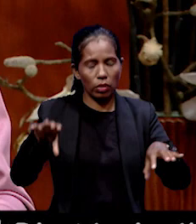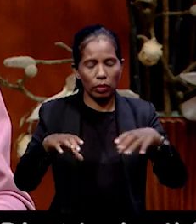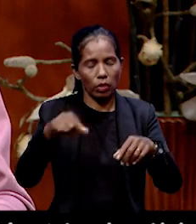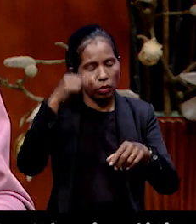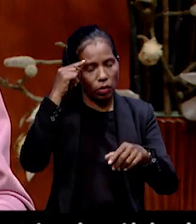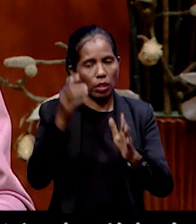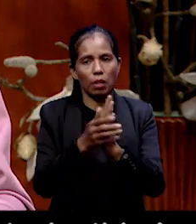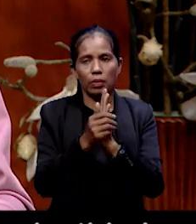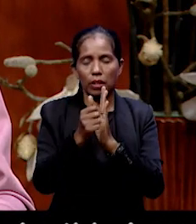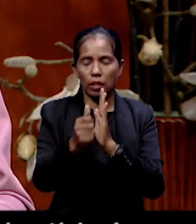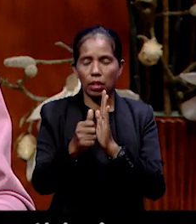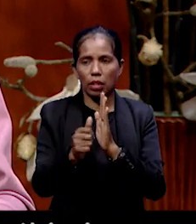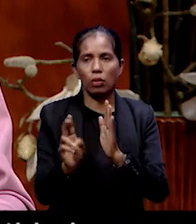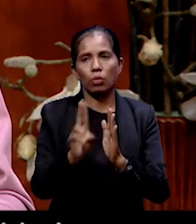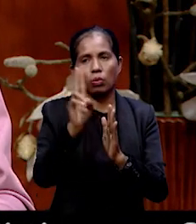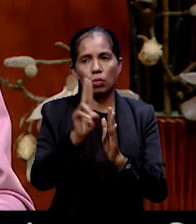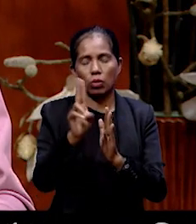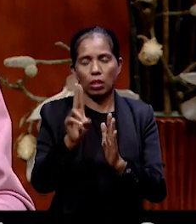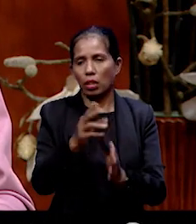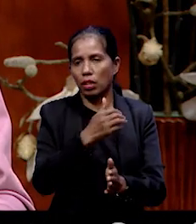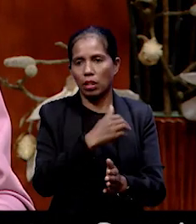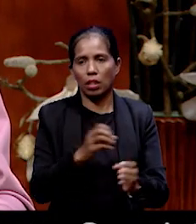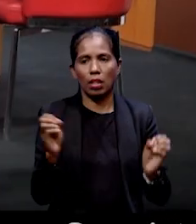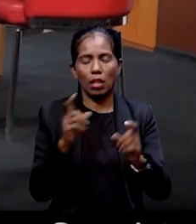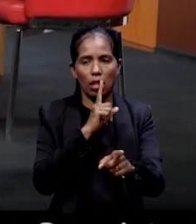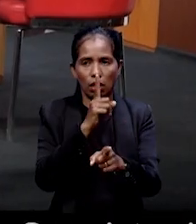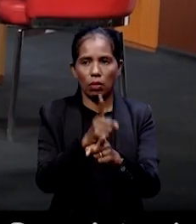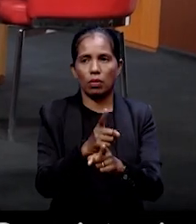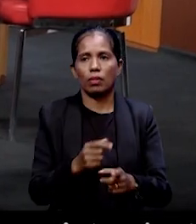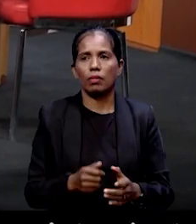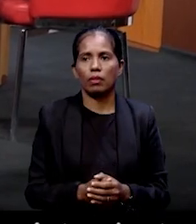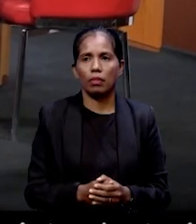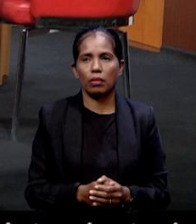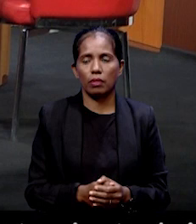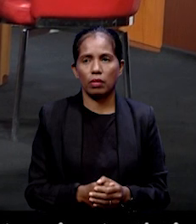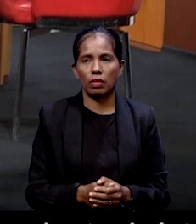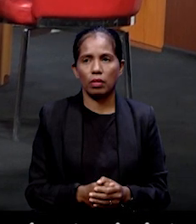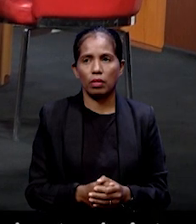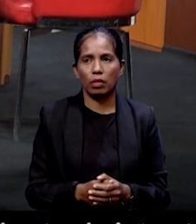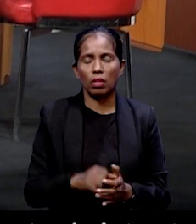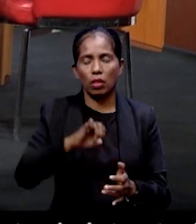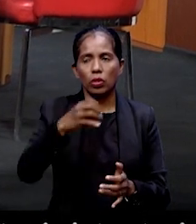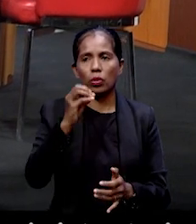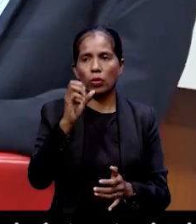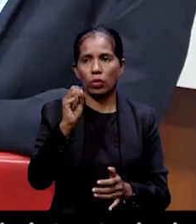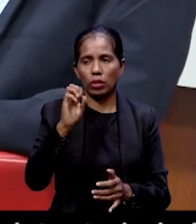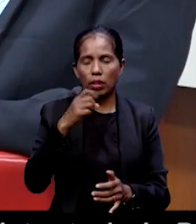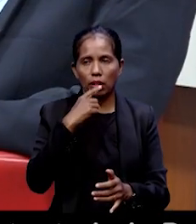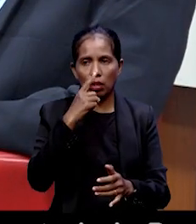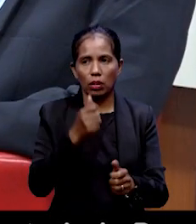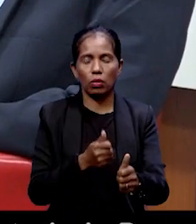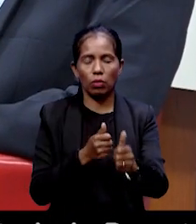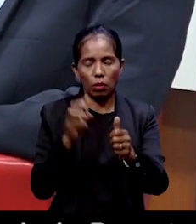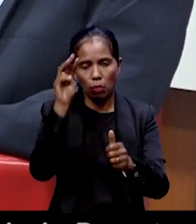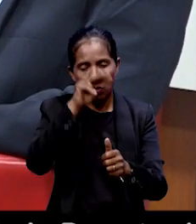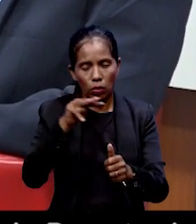capacidade governo união, tu executa, né, ladum, efetivo. Pesquisador Luta Hamutuk José da Costa Ateten, baseia ba